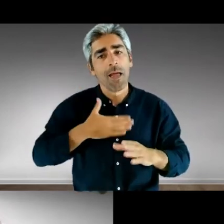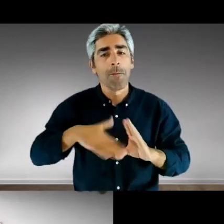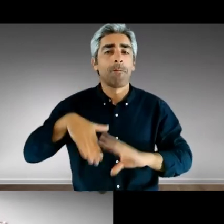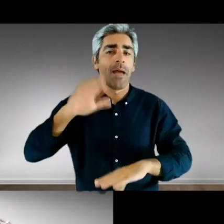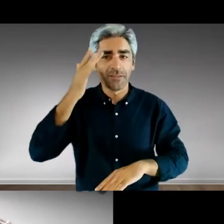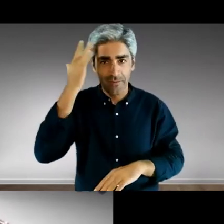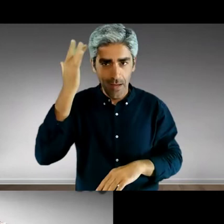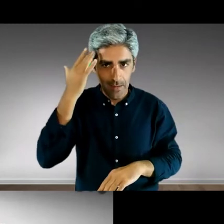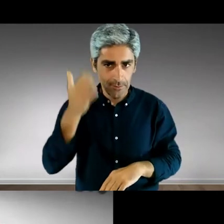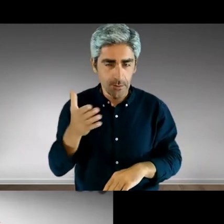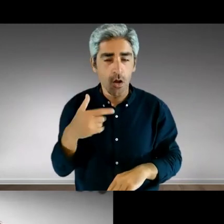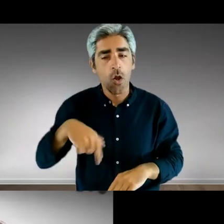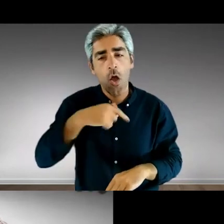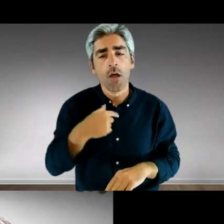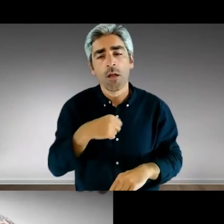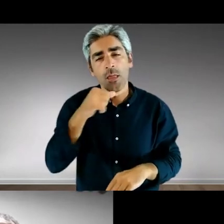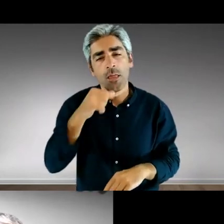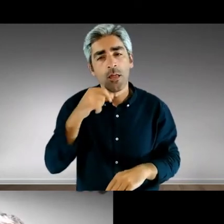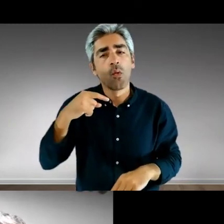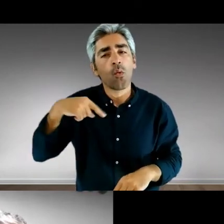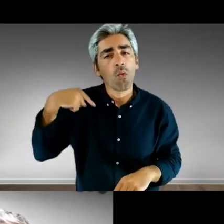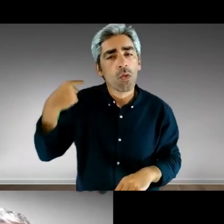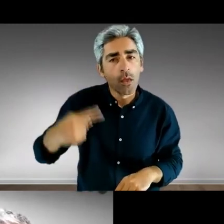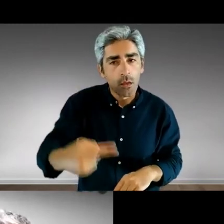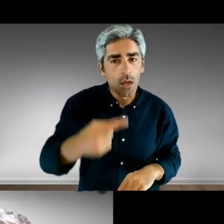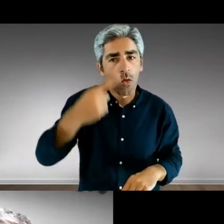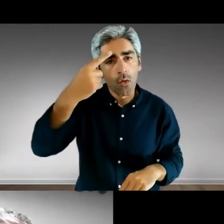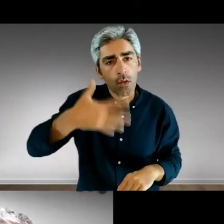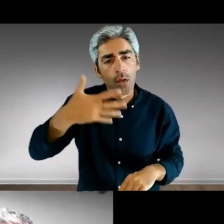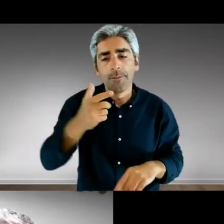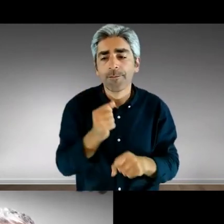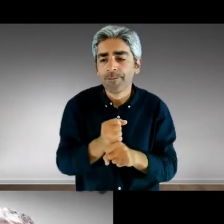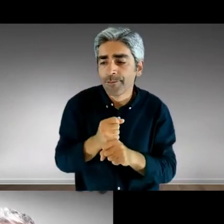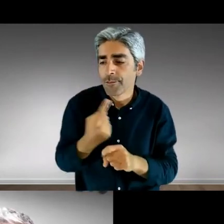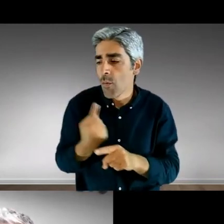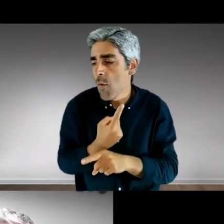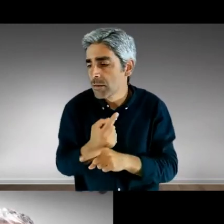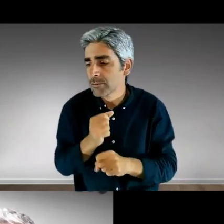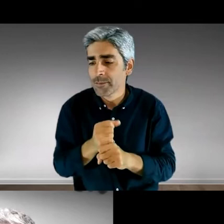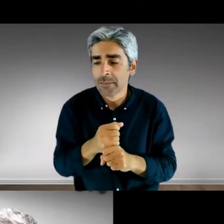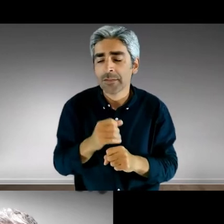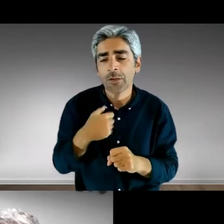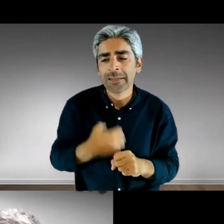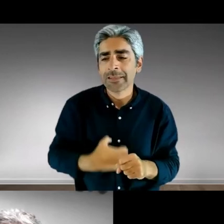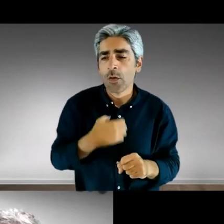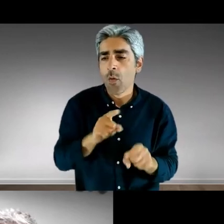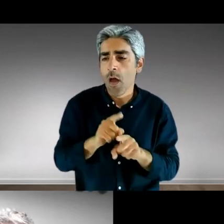nós, muitas vezes, passamos o dia a dia a fazer tarefas e funções que temos a sensação, se nesse mesmo dia não tivéssemos